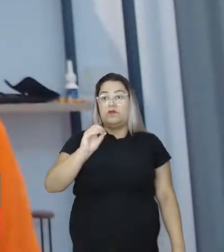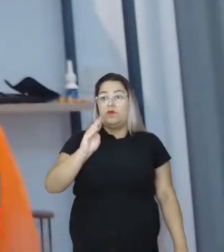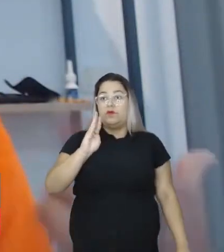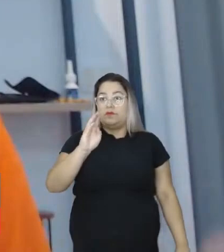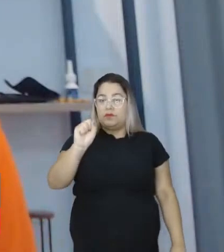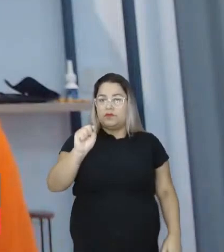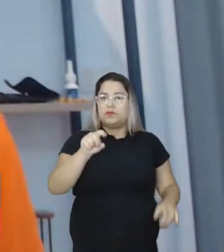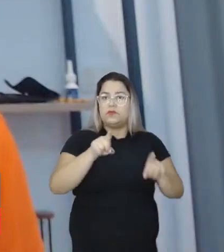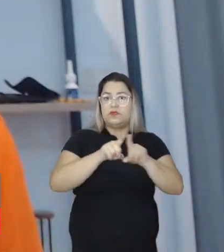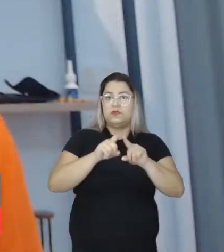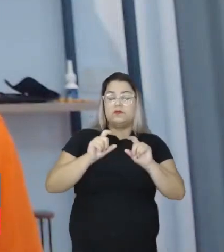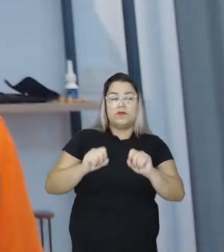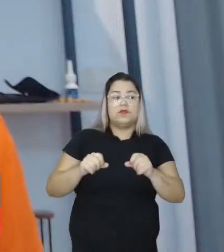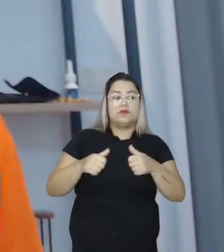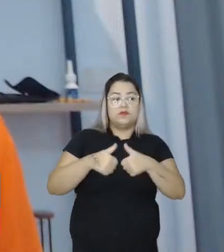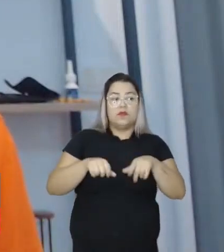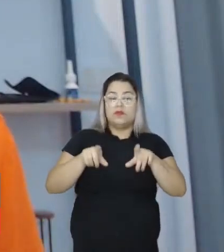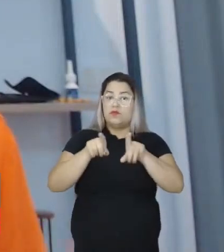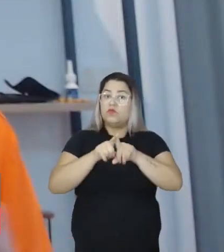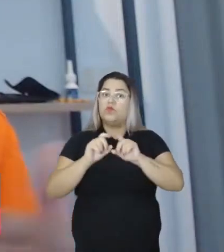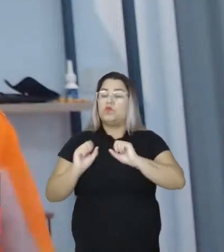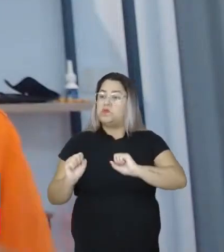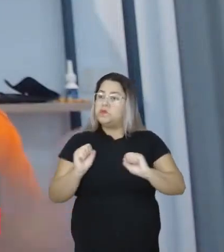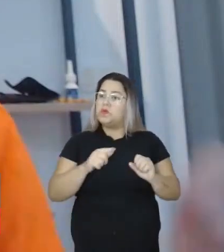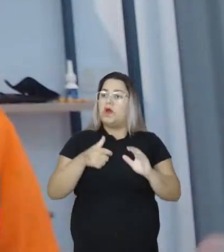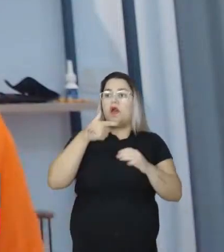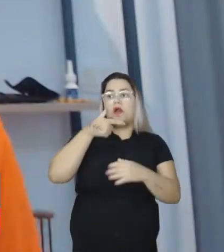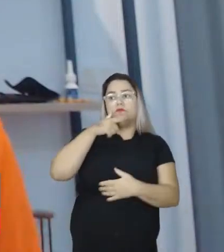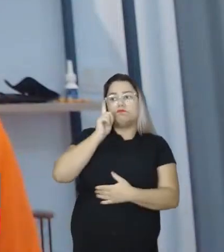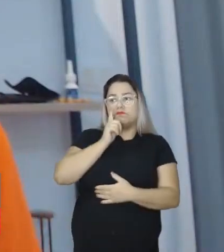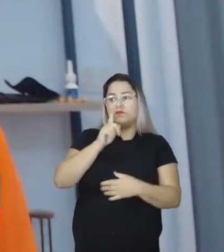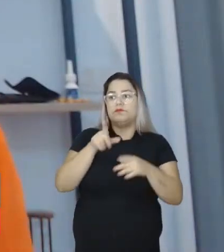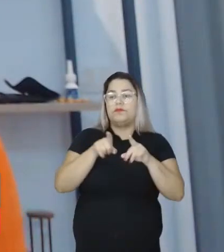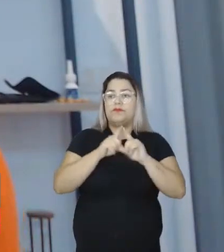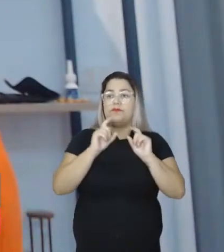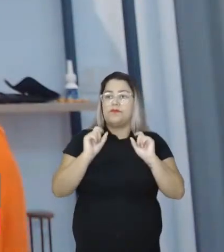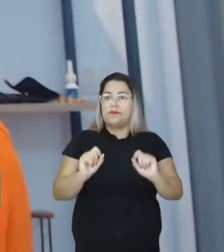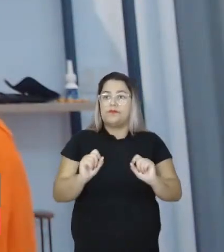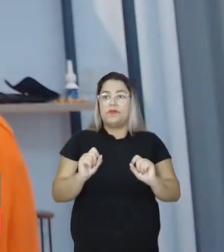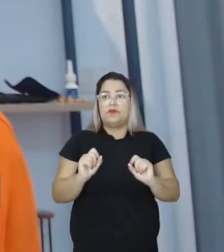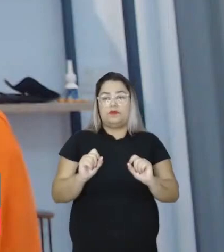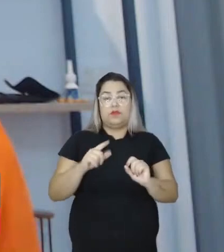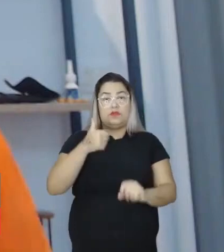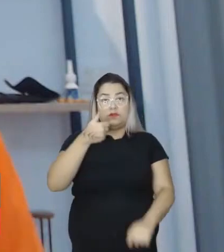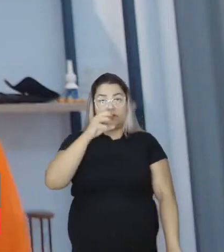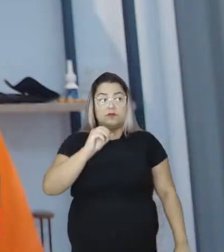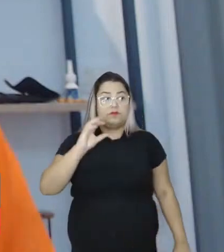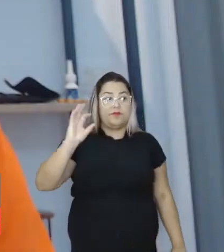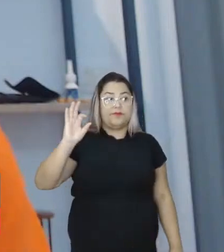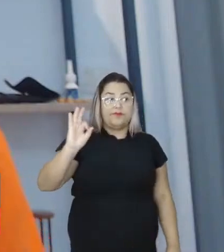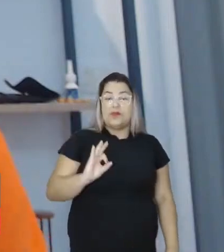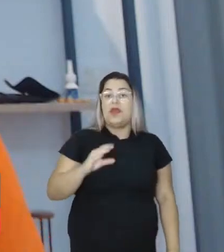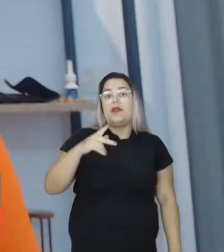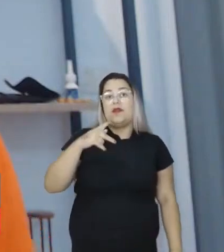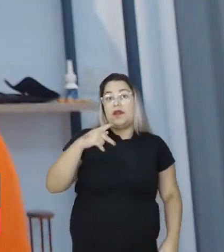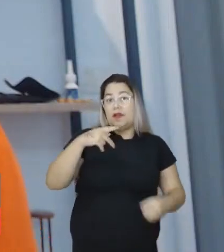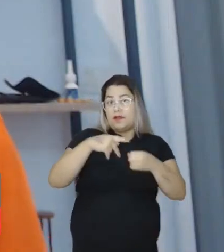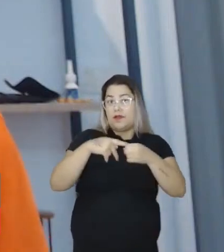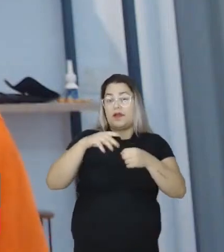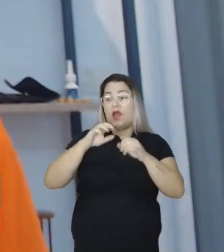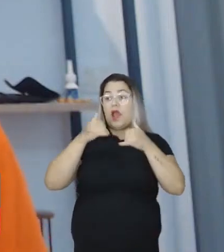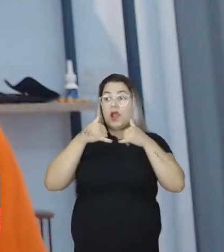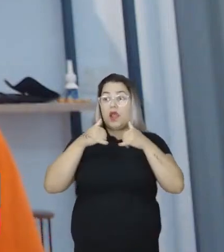ordinárias e aqueles que estavam no poder anteriormente limitaram o poder de voto da União a 10%. Então, a Petrobras, a Eletrobras